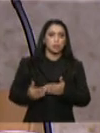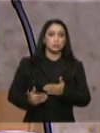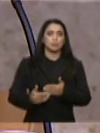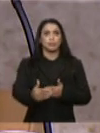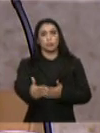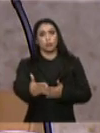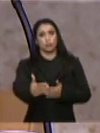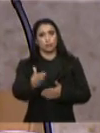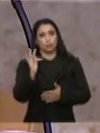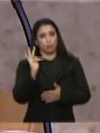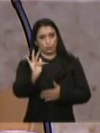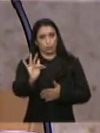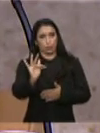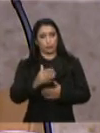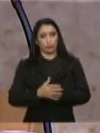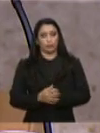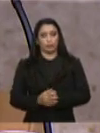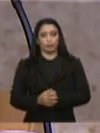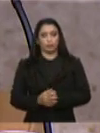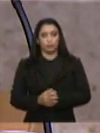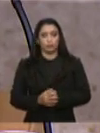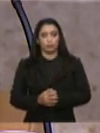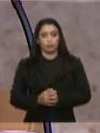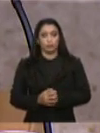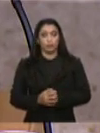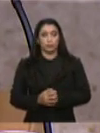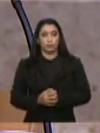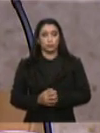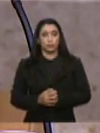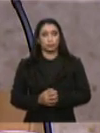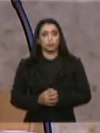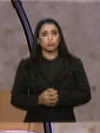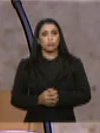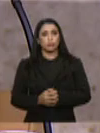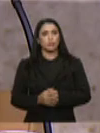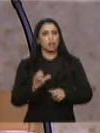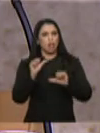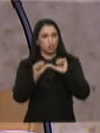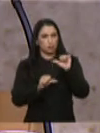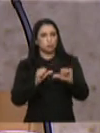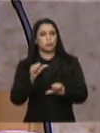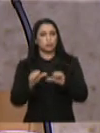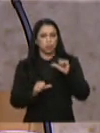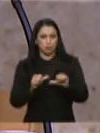efeitos futuros. A alteração no Estado de Direito,